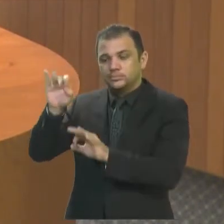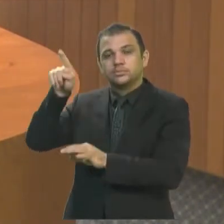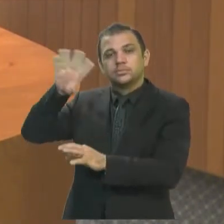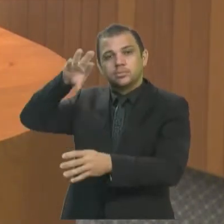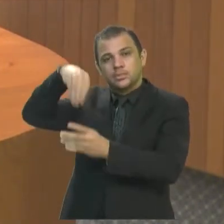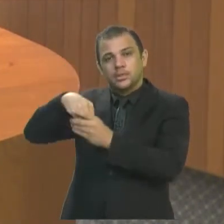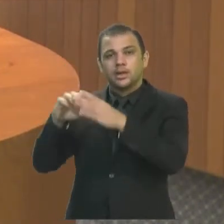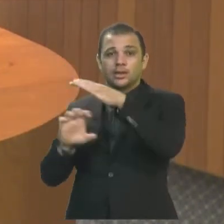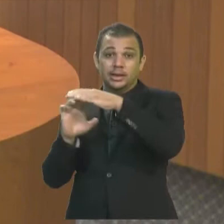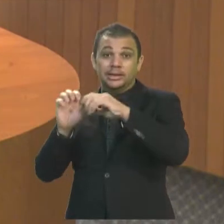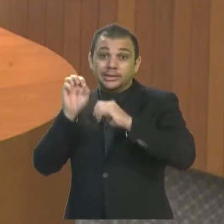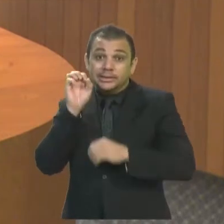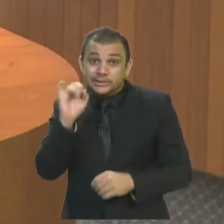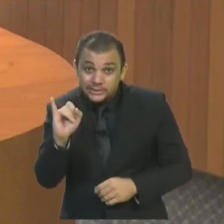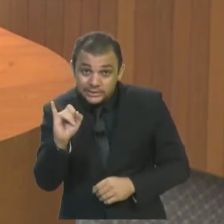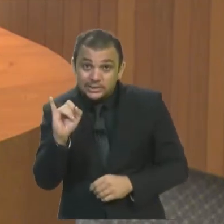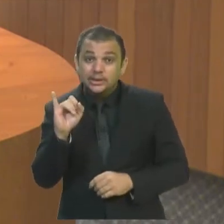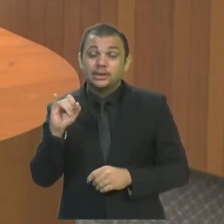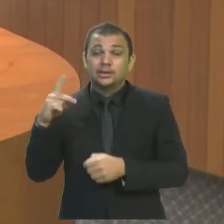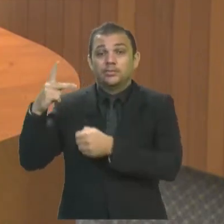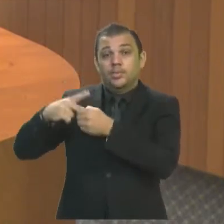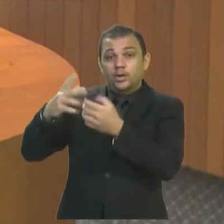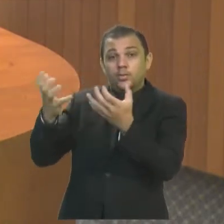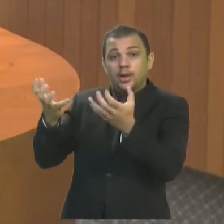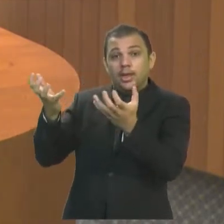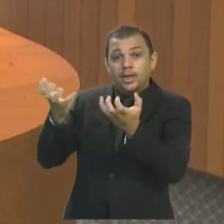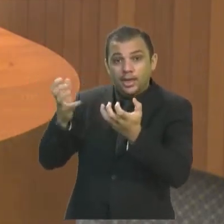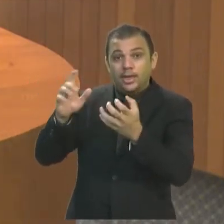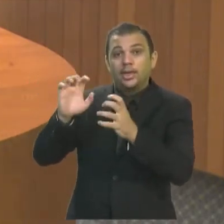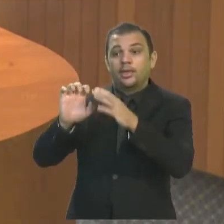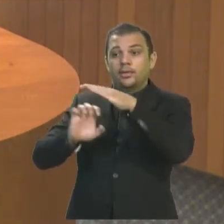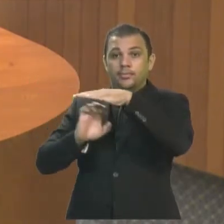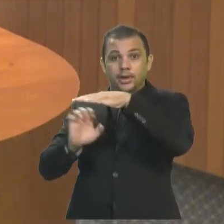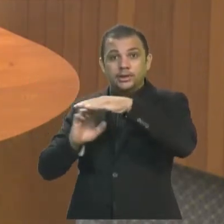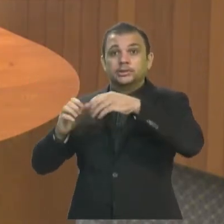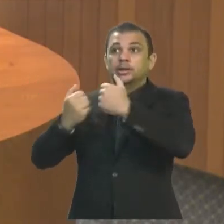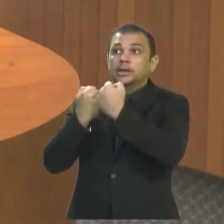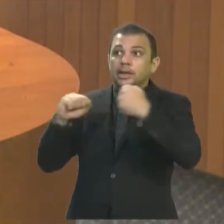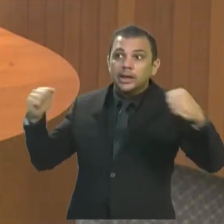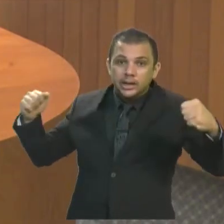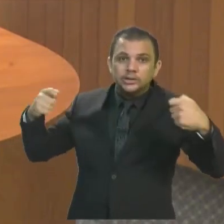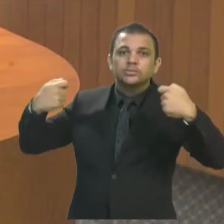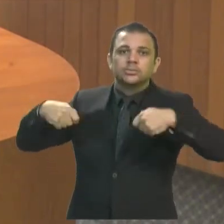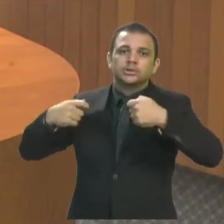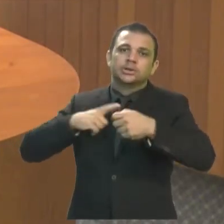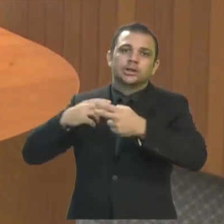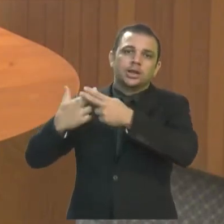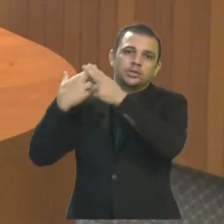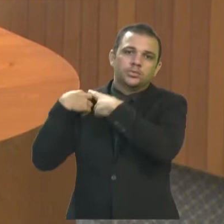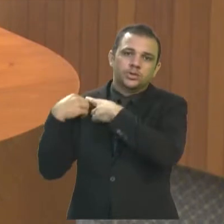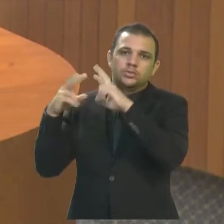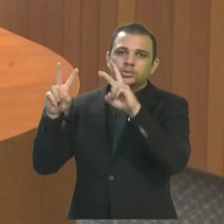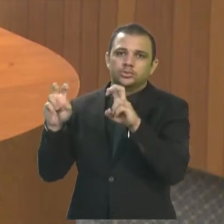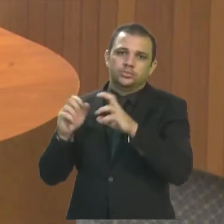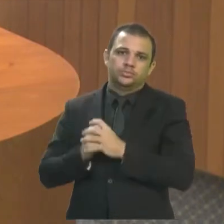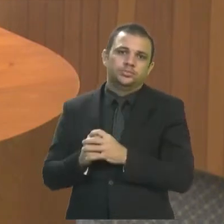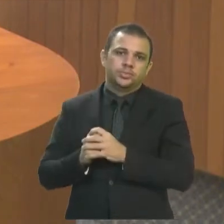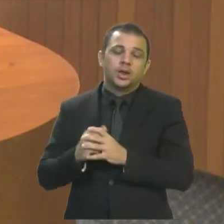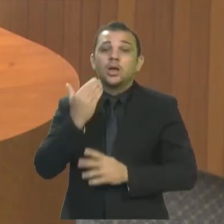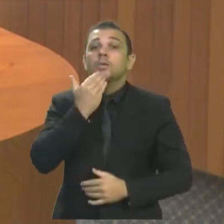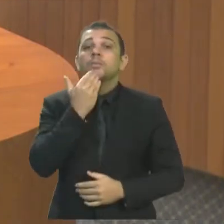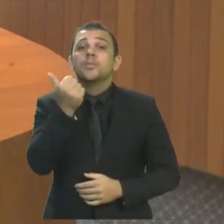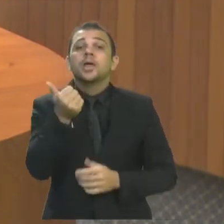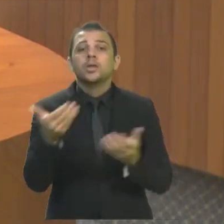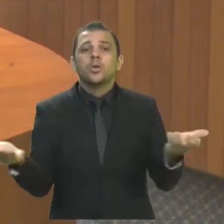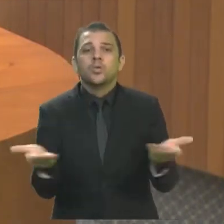mais, o melhor estímulo que hoje o governo federal pode dar à economia não é apenas o auxílio emergencial, é